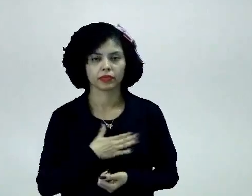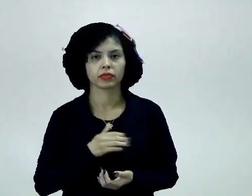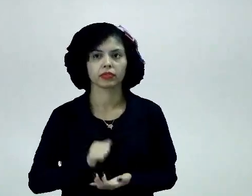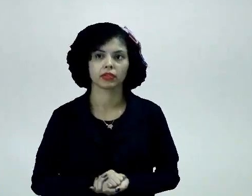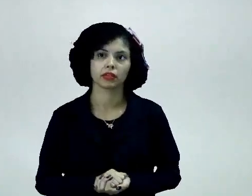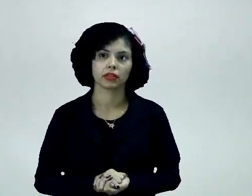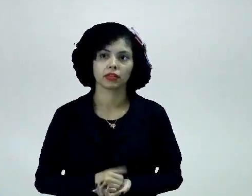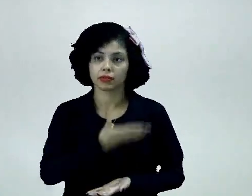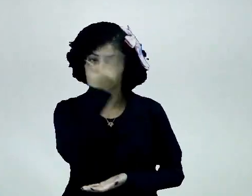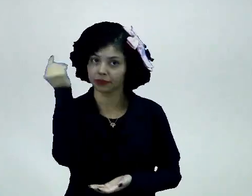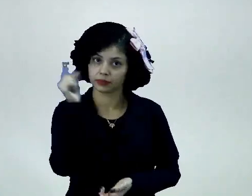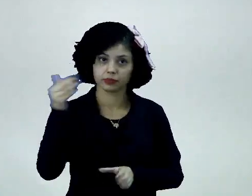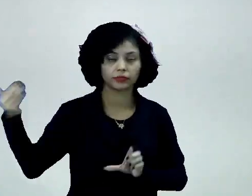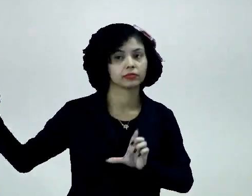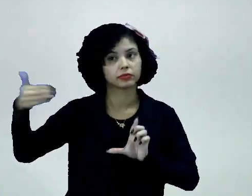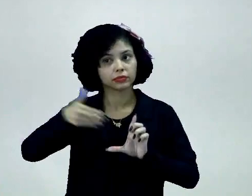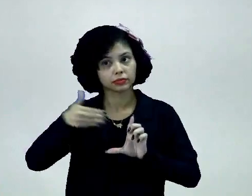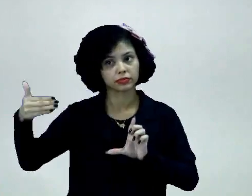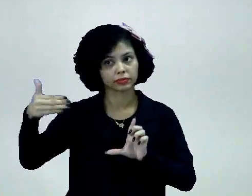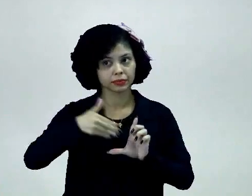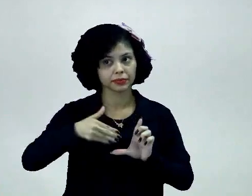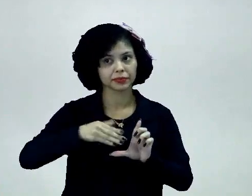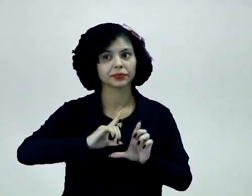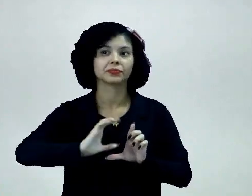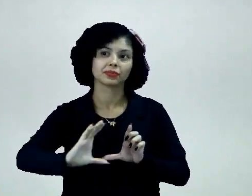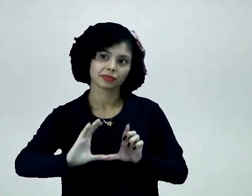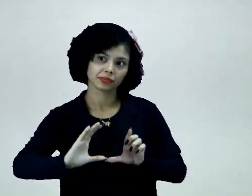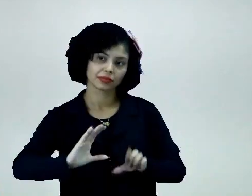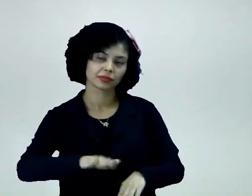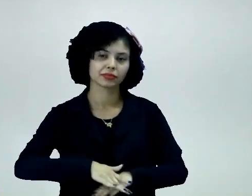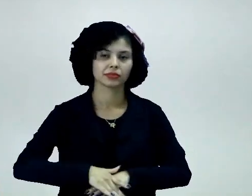tenham gostado. E não se esqueçam que para assistir mais aulas como